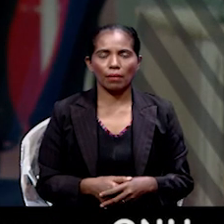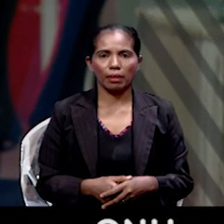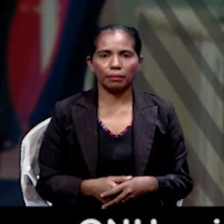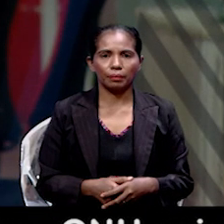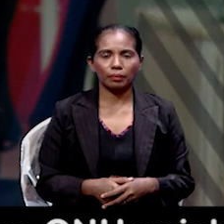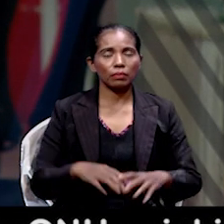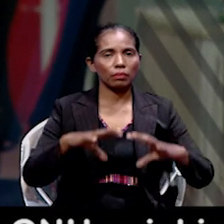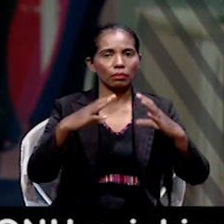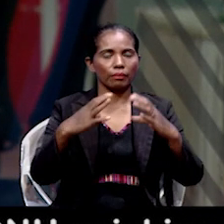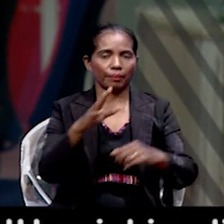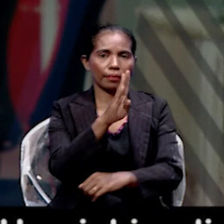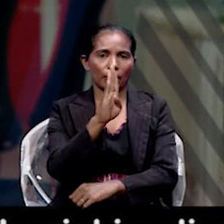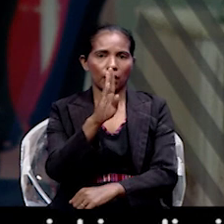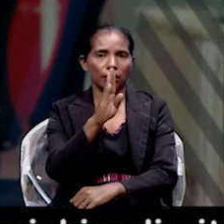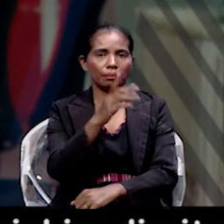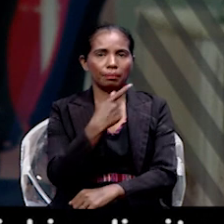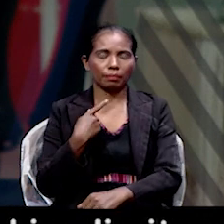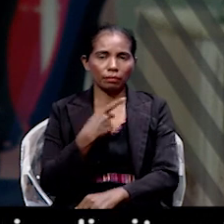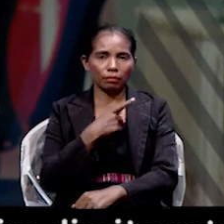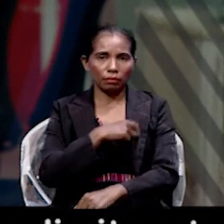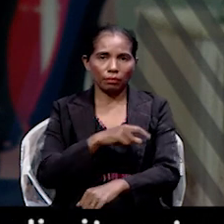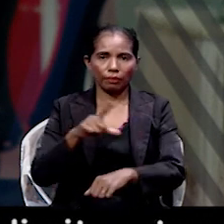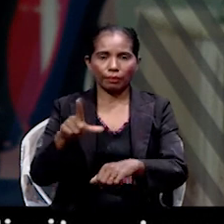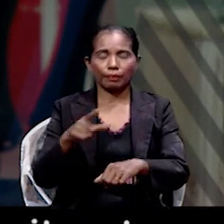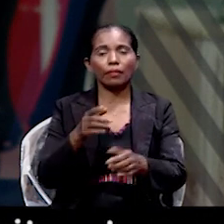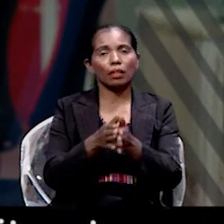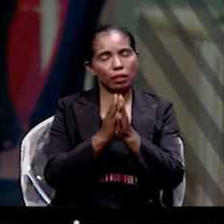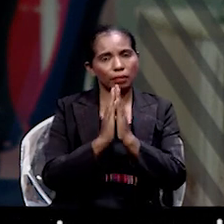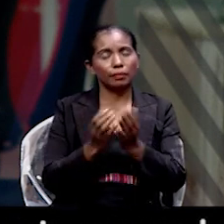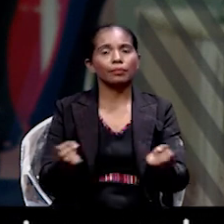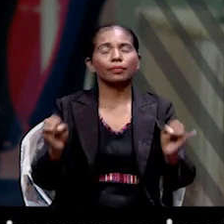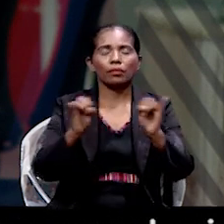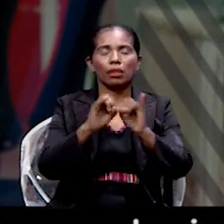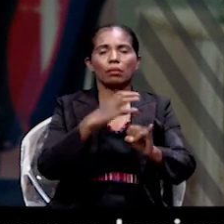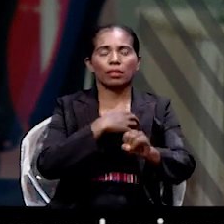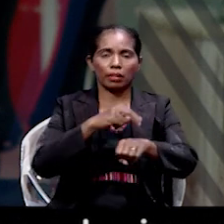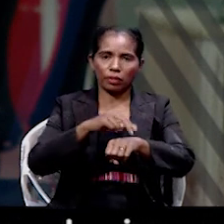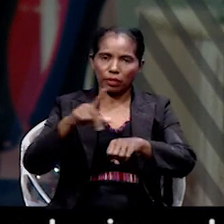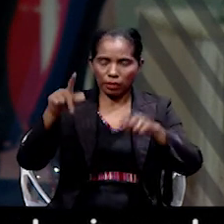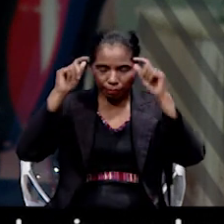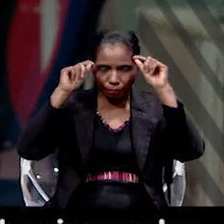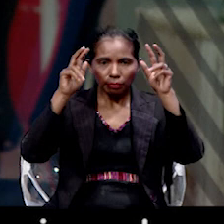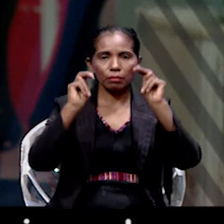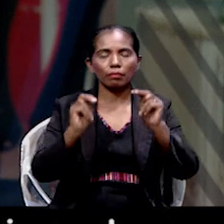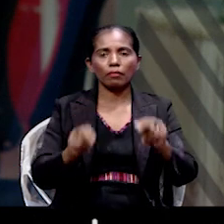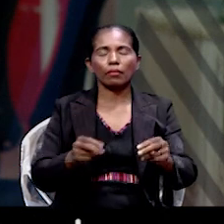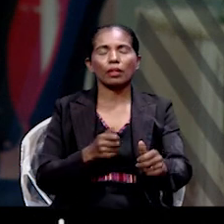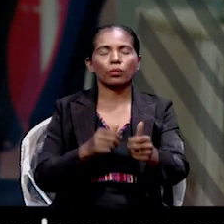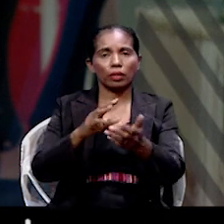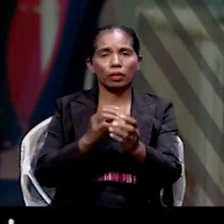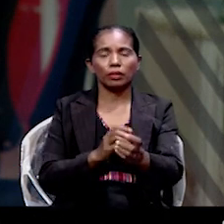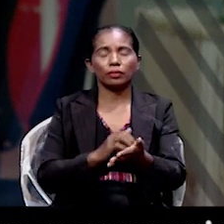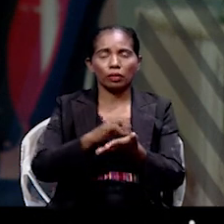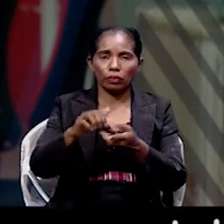Comissão B Parlamento Nacional, Rusuba Instituição Polícia Nacional Timor-Leste, precisa de formação